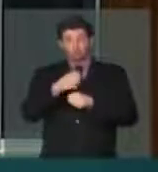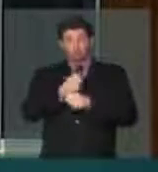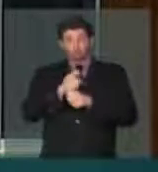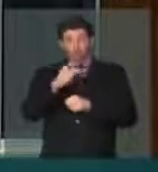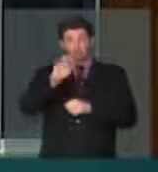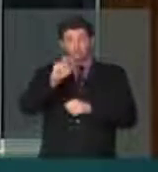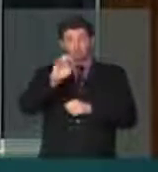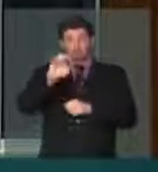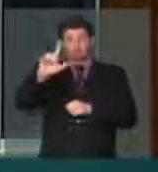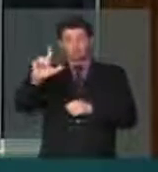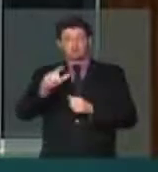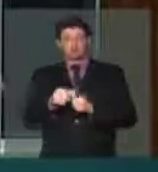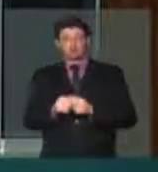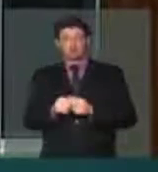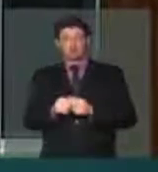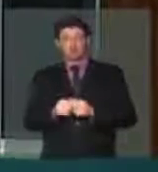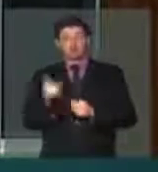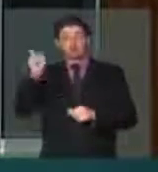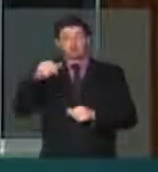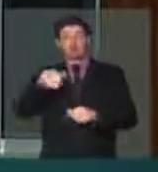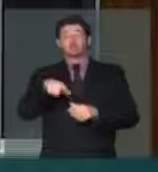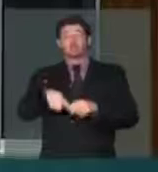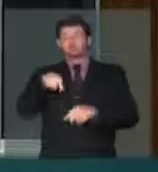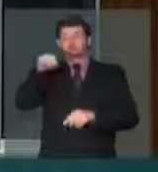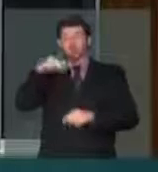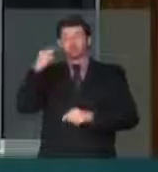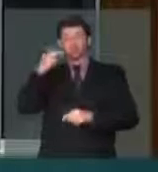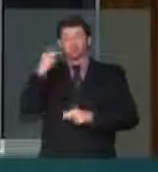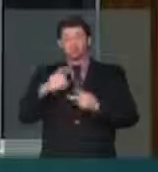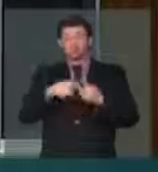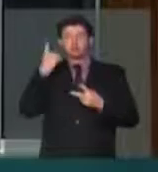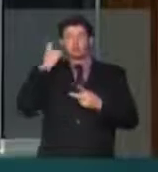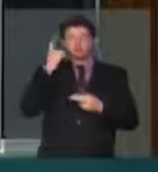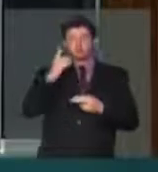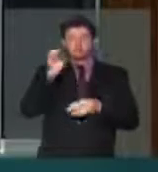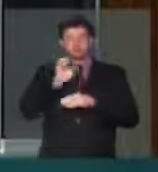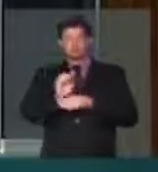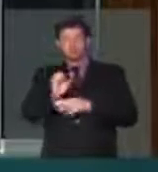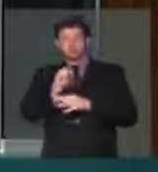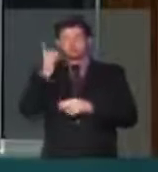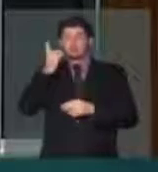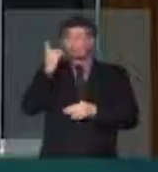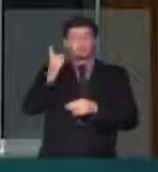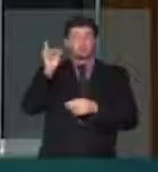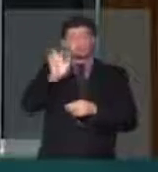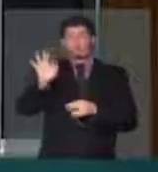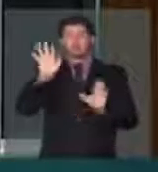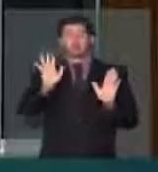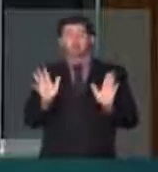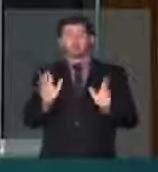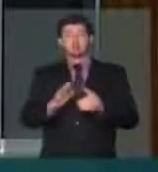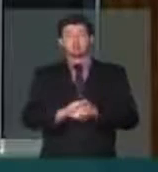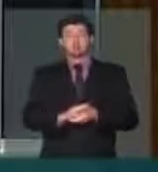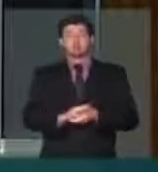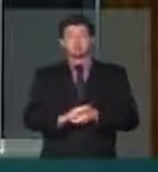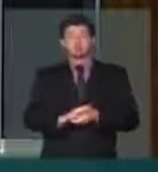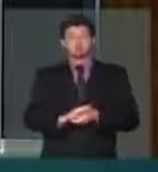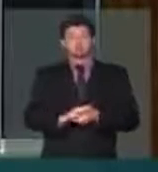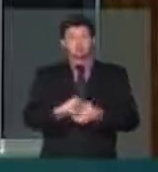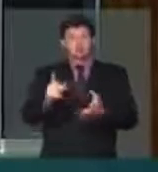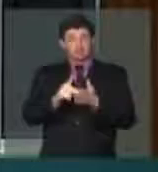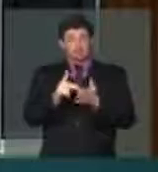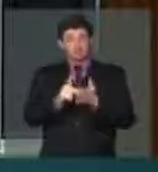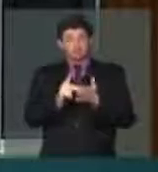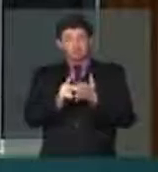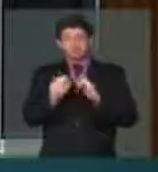proporcional, que é o voto que elege vereadores, deputados estaduais e deputados federais. As